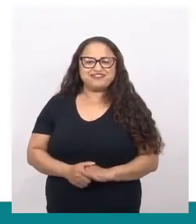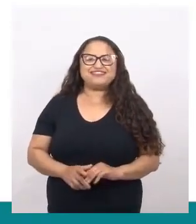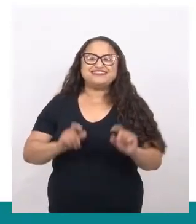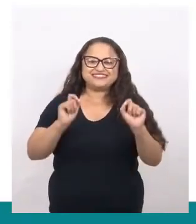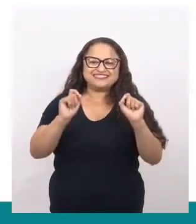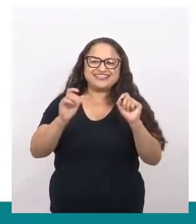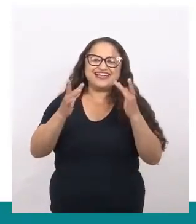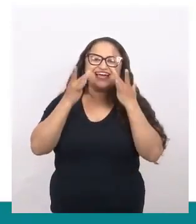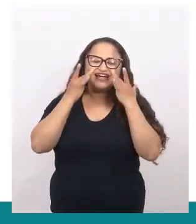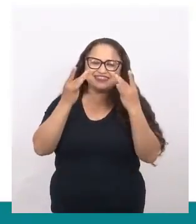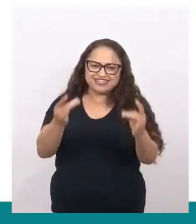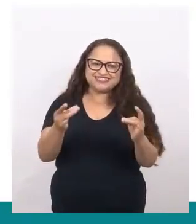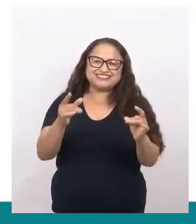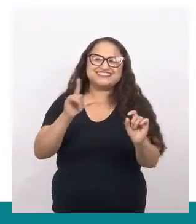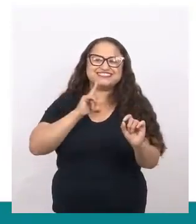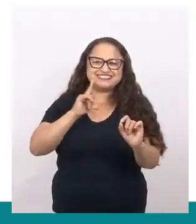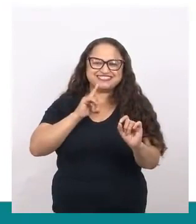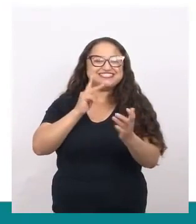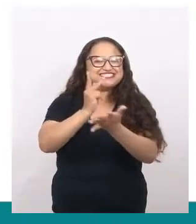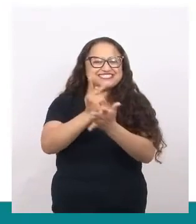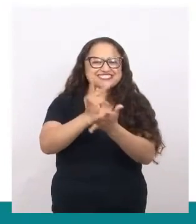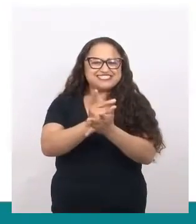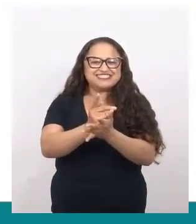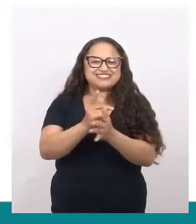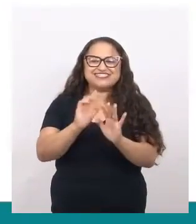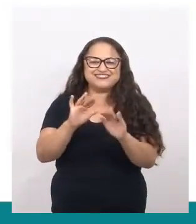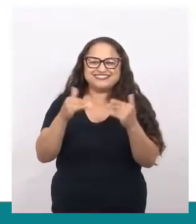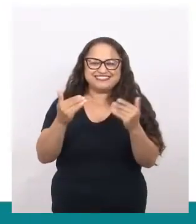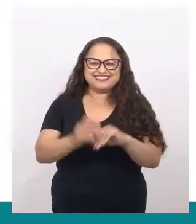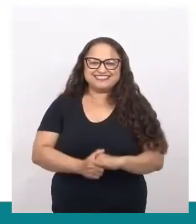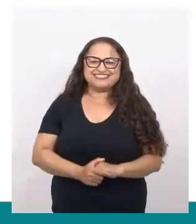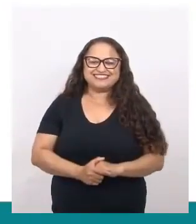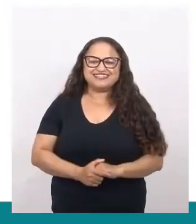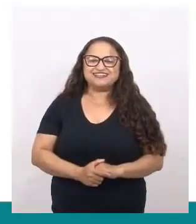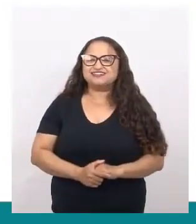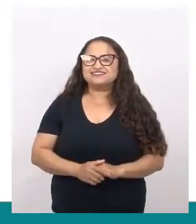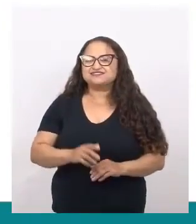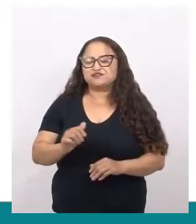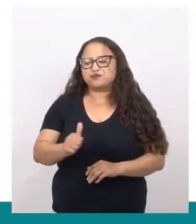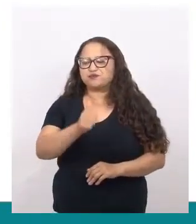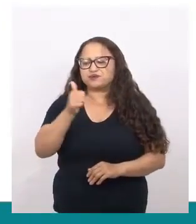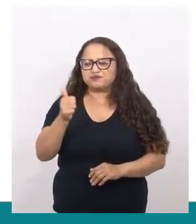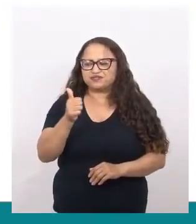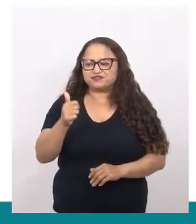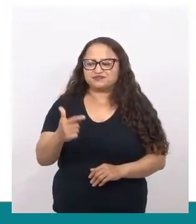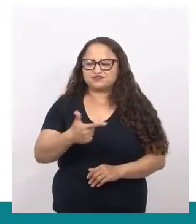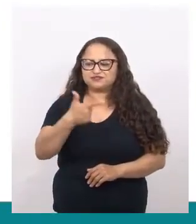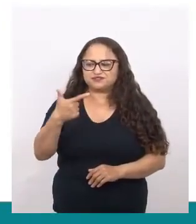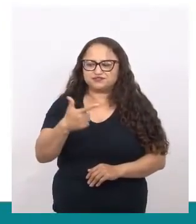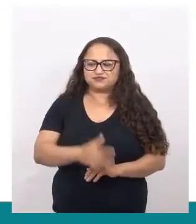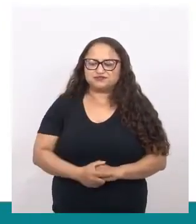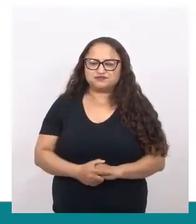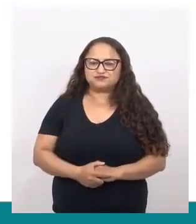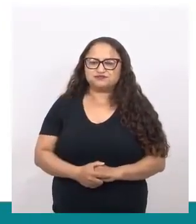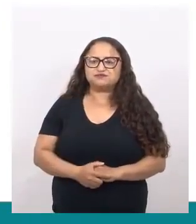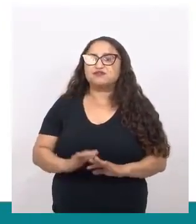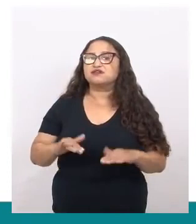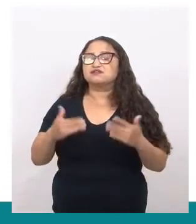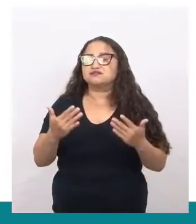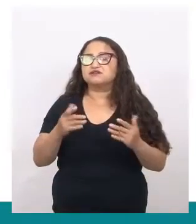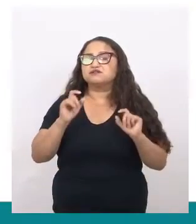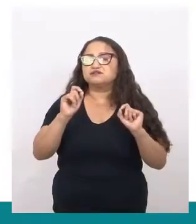de interesse. Sempre que for manifestar em semestres, manifeste no primeiro, manifeste no segundo. A sede vai